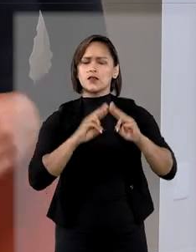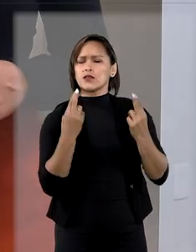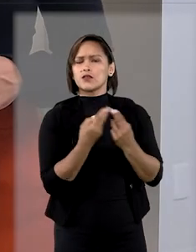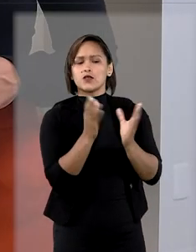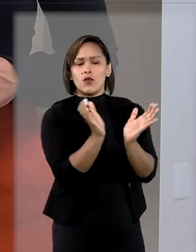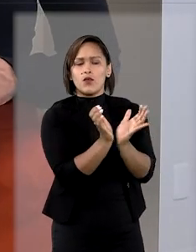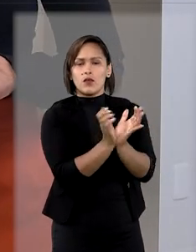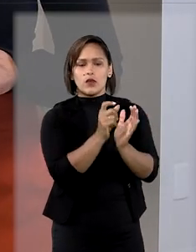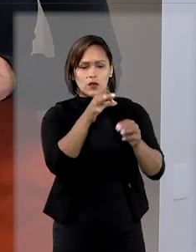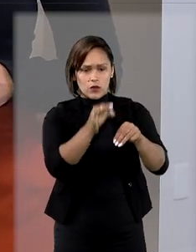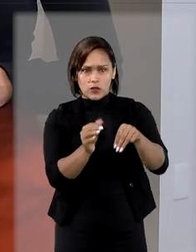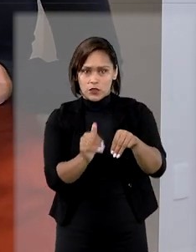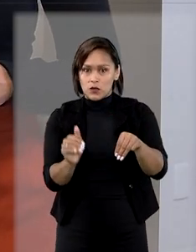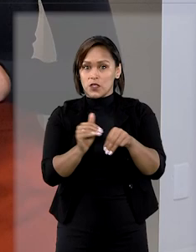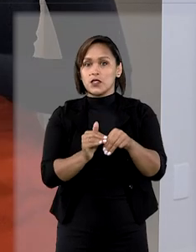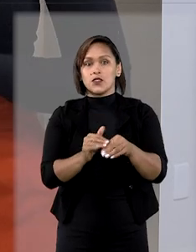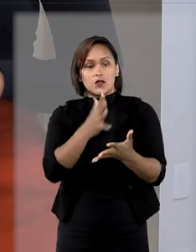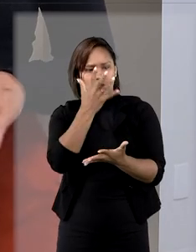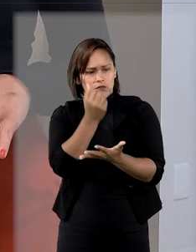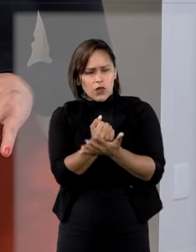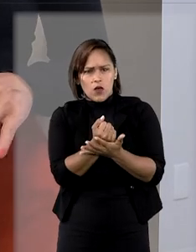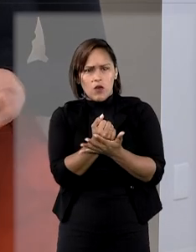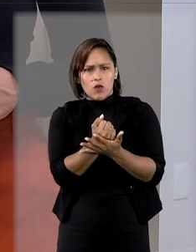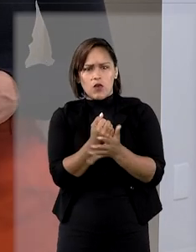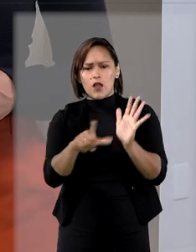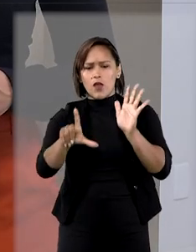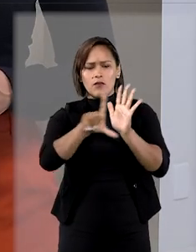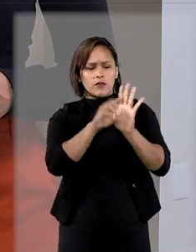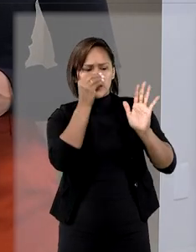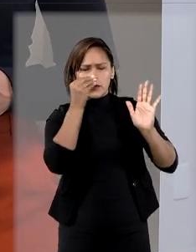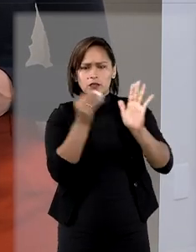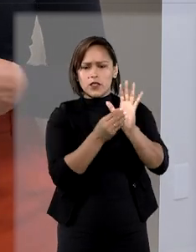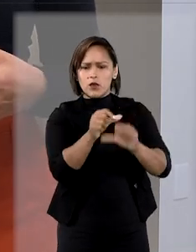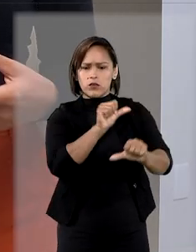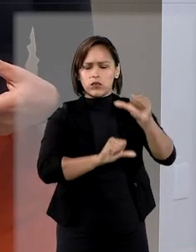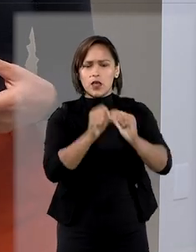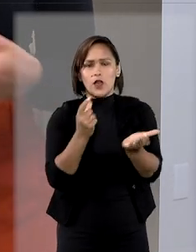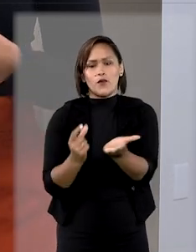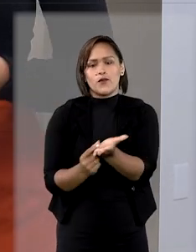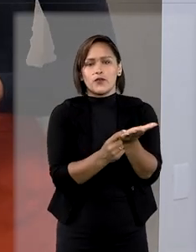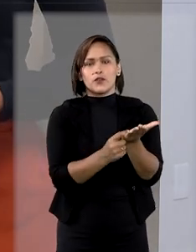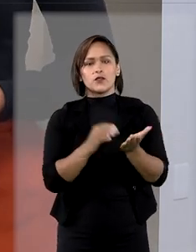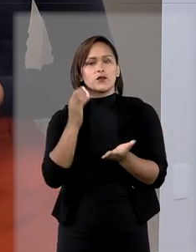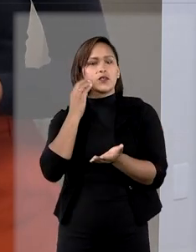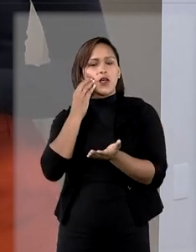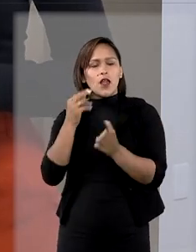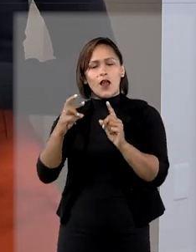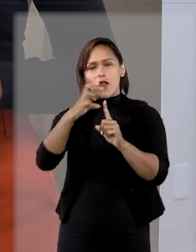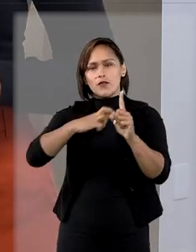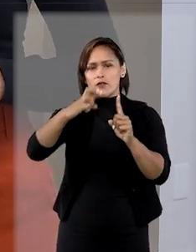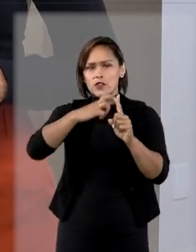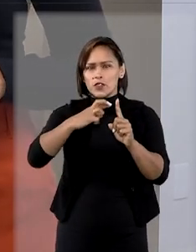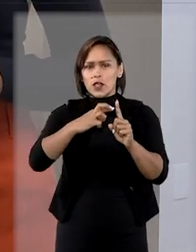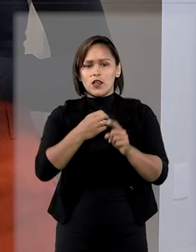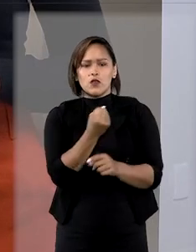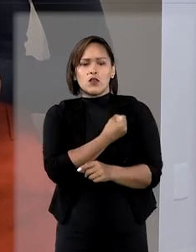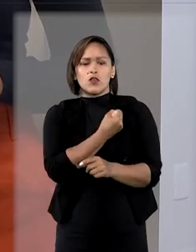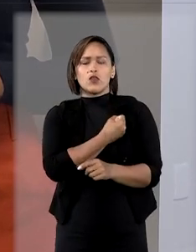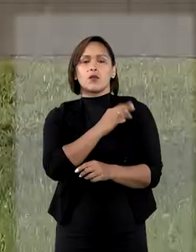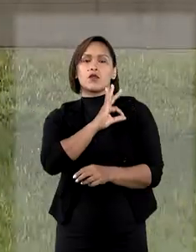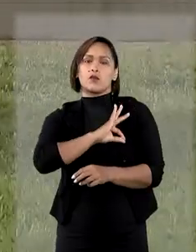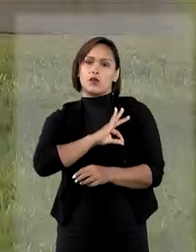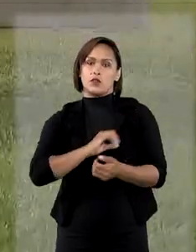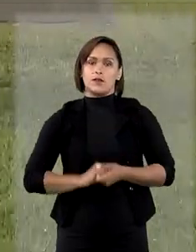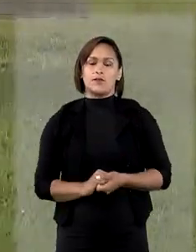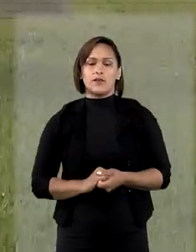turma, os ministros consideraram ilegal substituição do chip de celular de investigado por número da